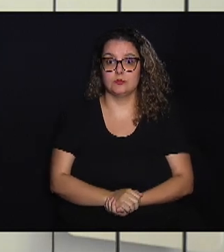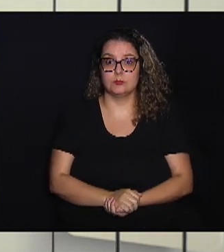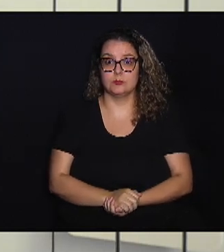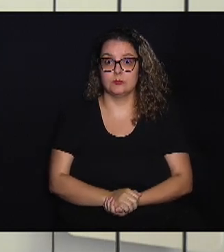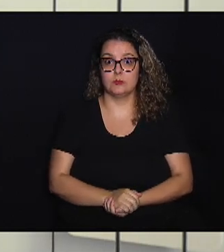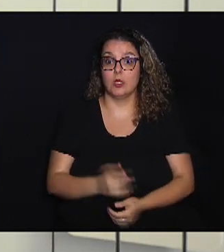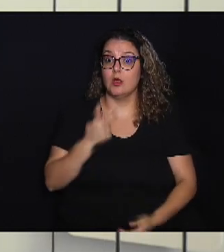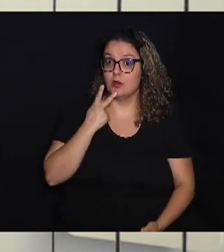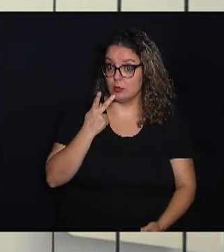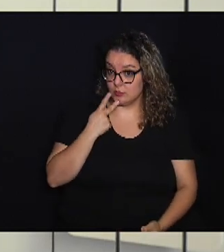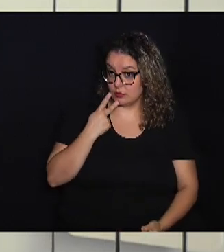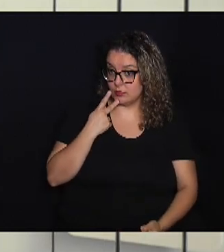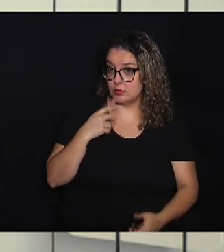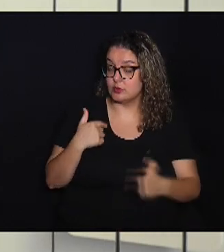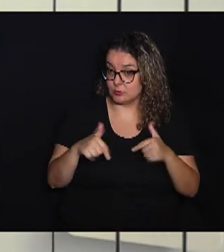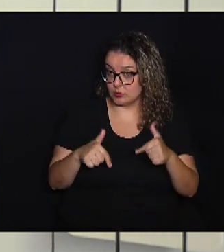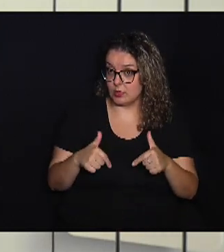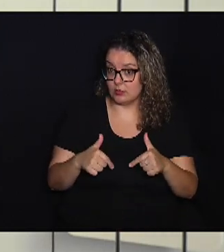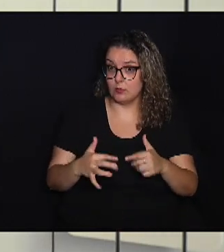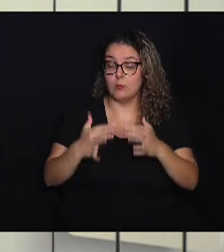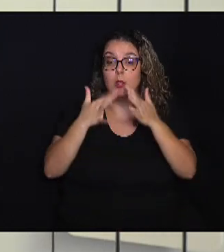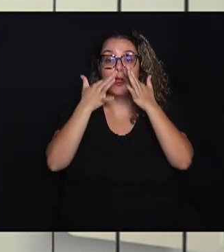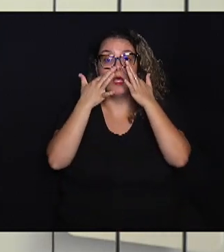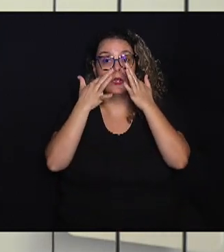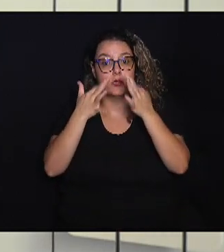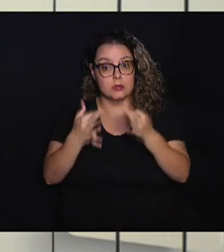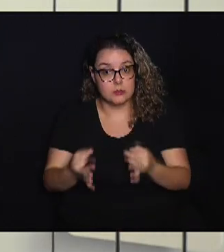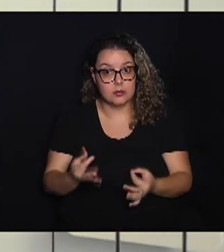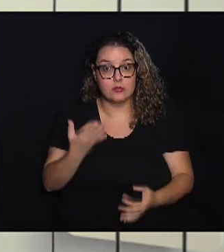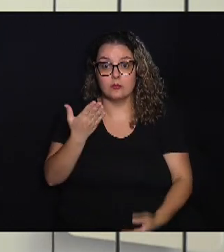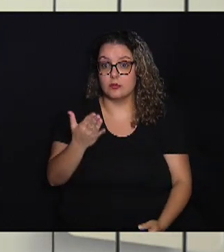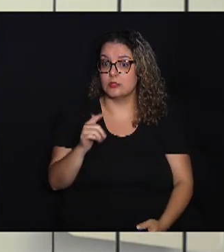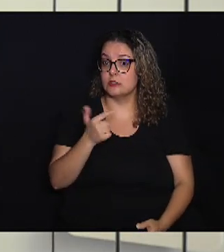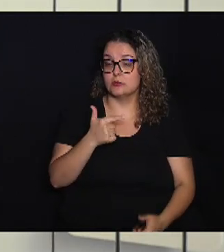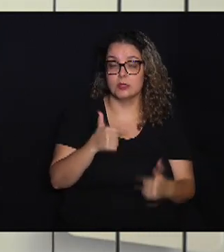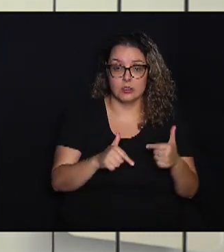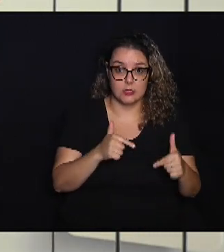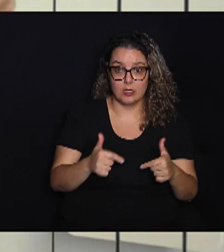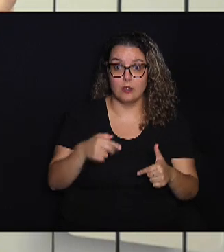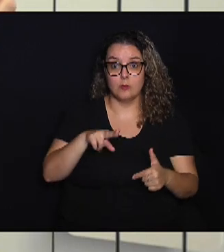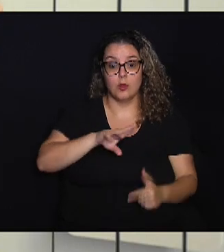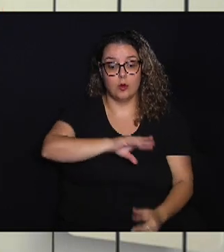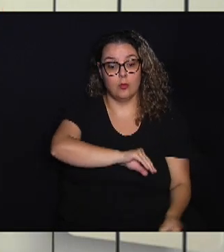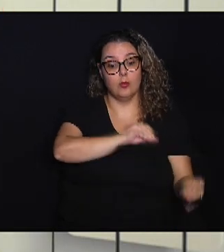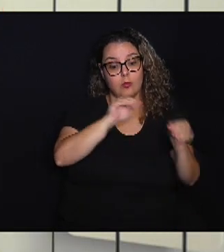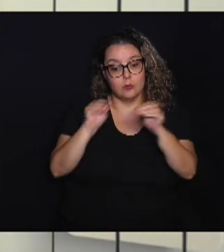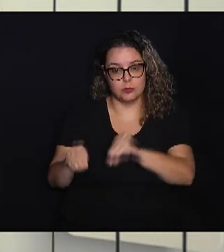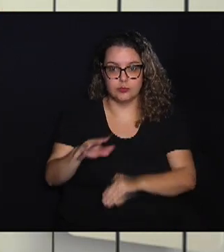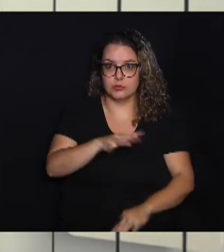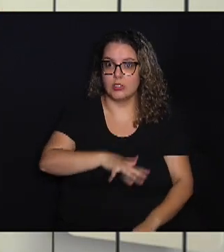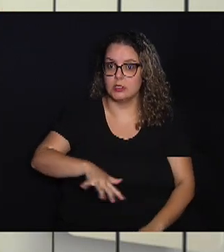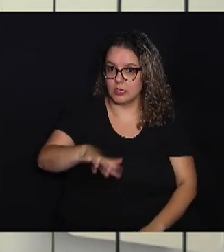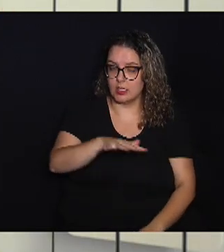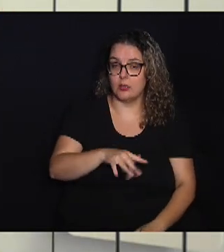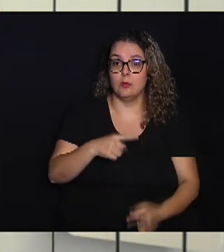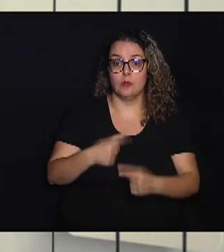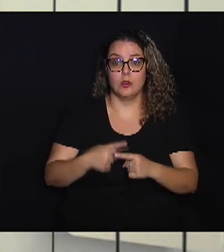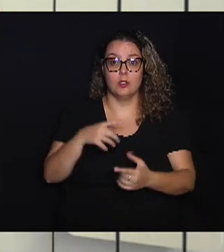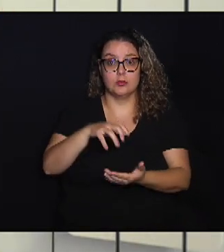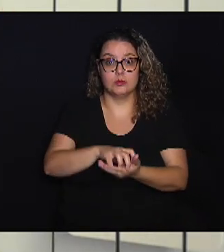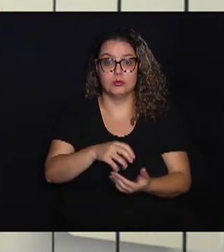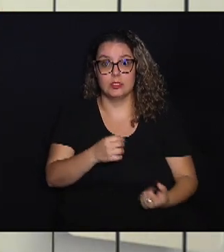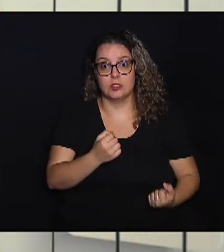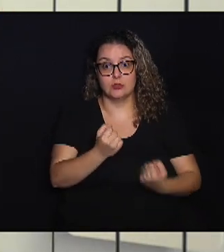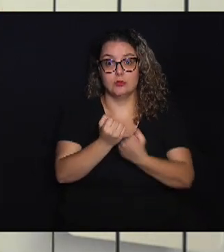Vamos falar sobre emprego? Atenção, você que está desempregado ou você que quer mudar de área, porque o Centro Público de Apoio